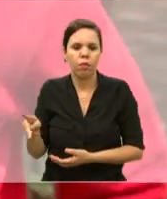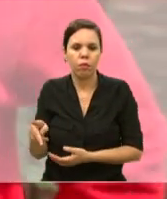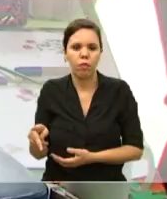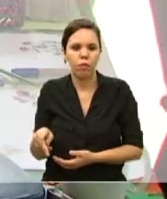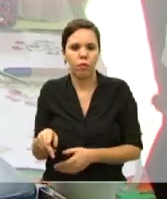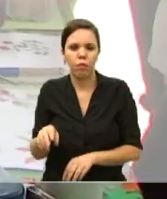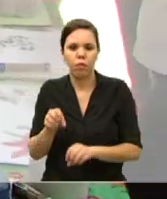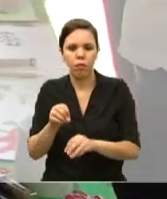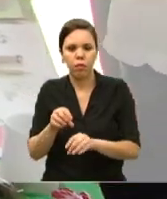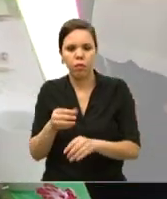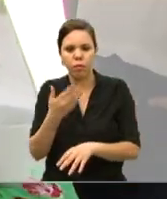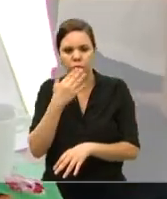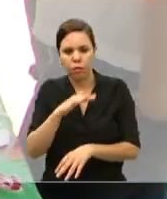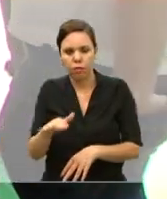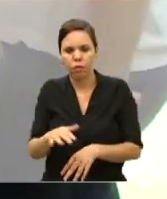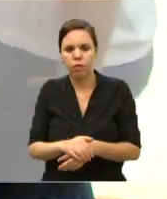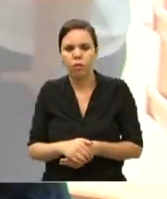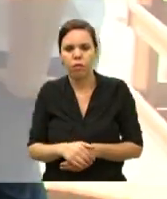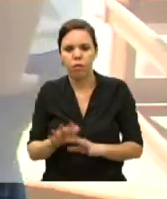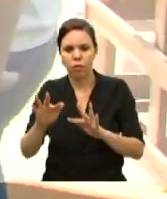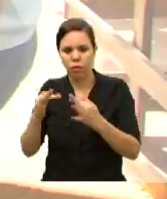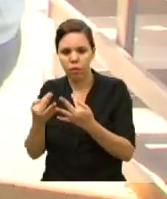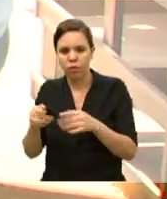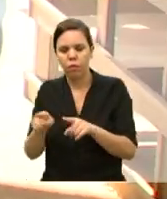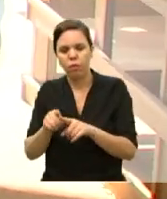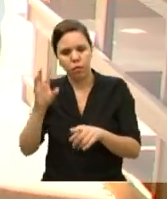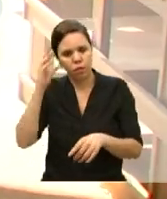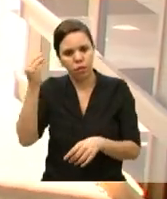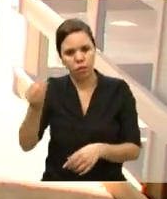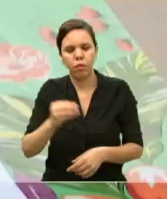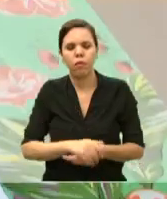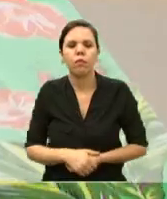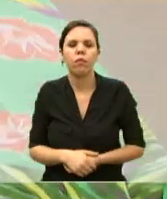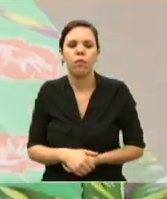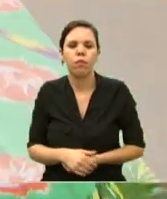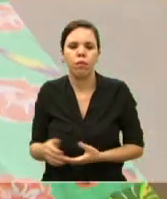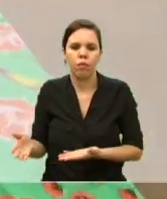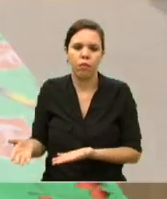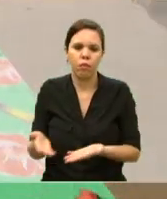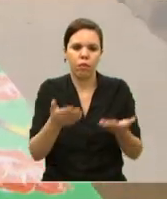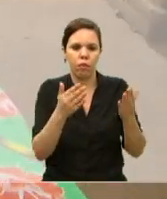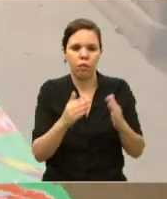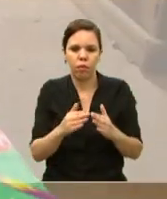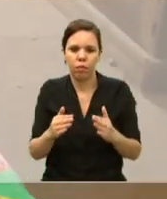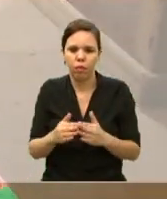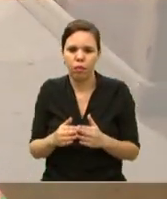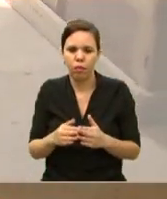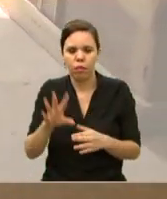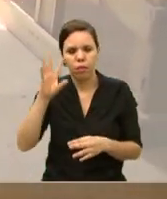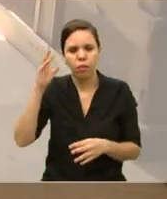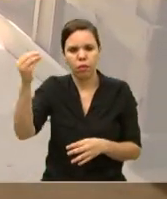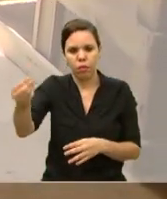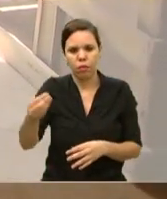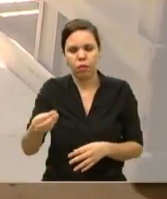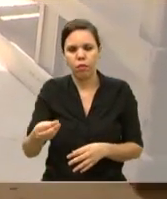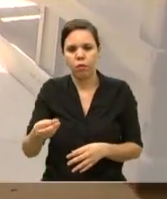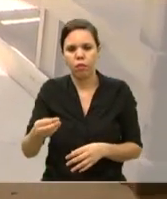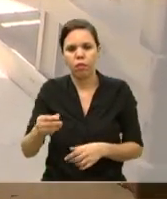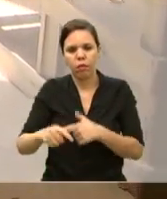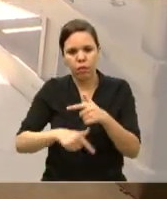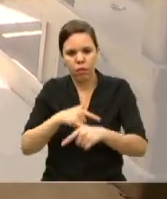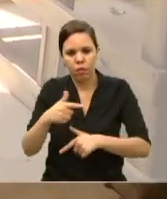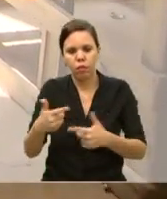ou leva o pão que ele fez na escola, ele faz um verso que é emocionante, né? Então ele leva